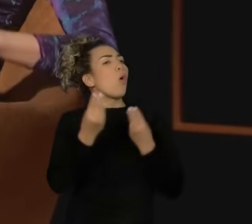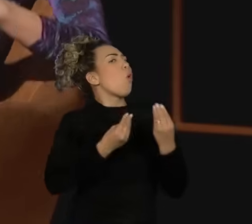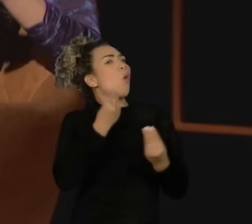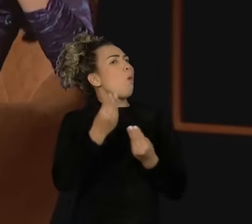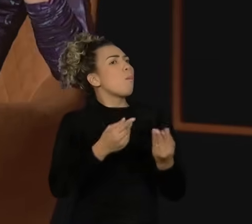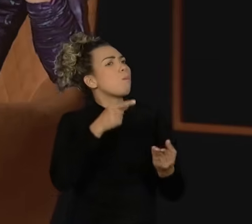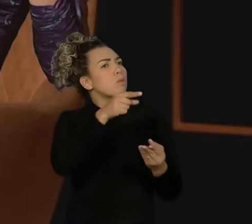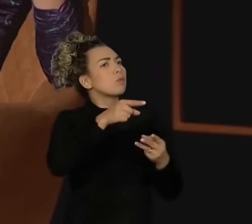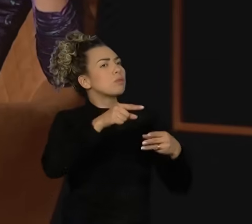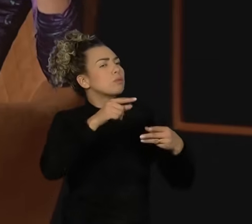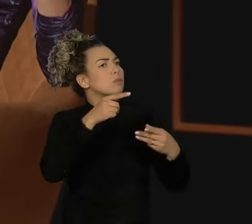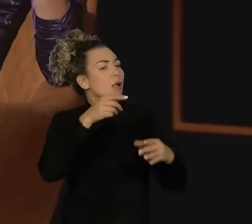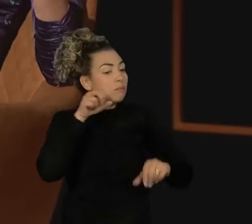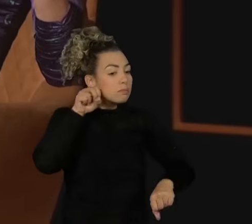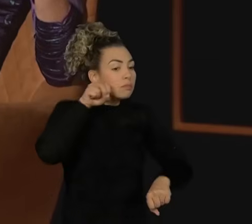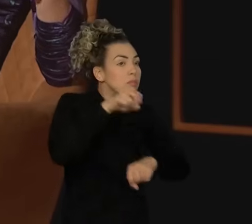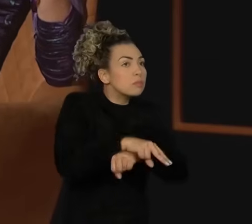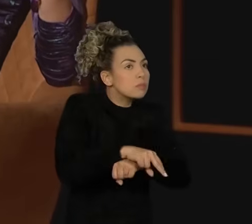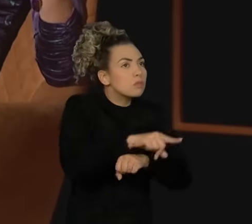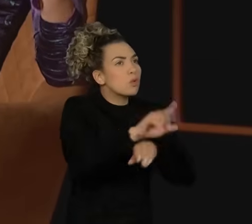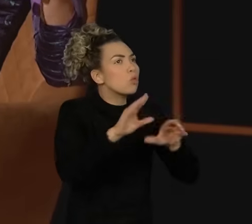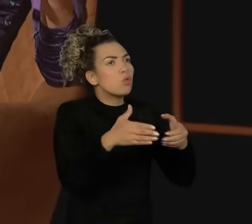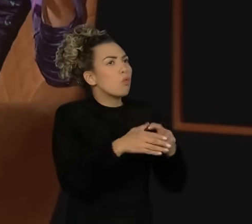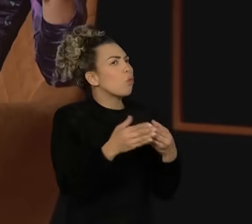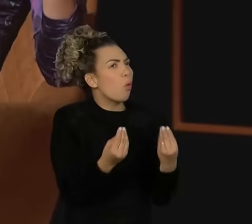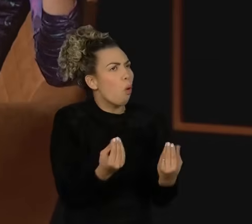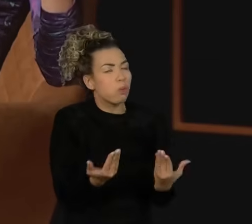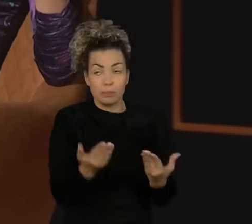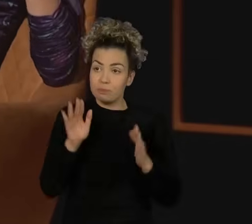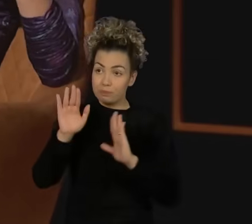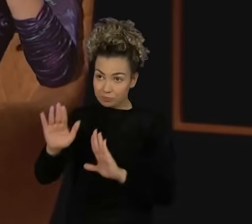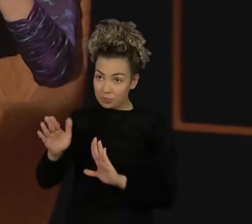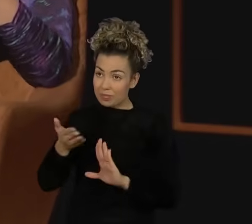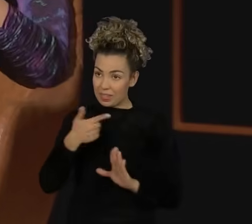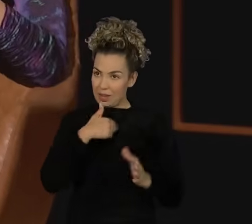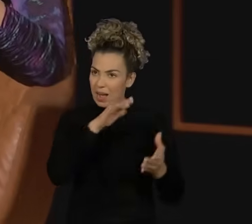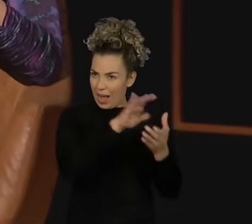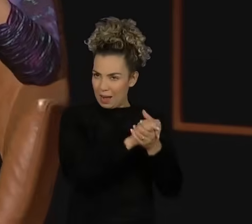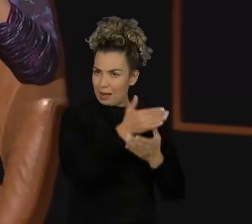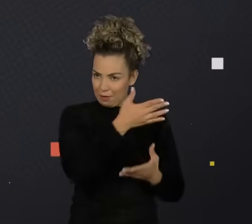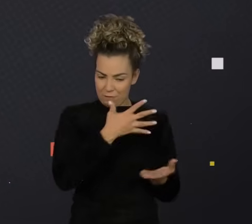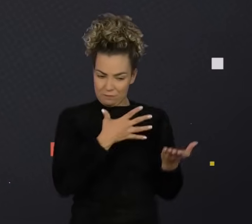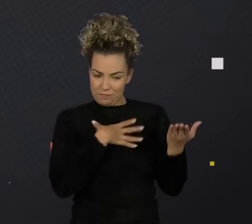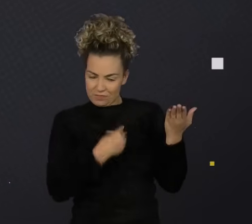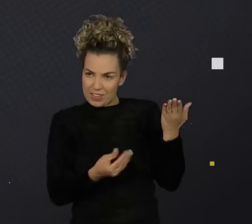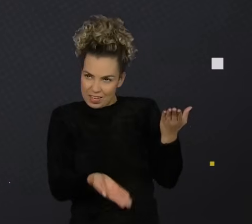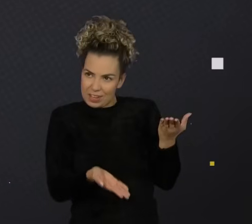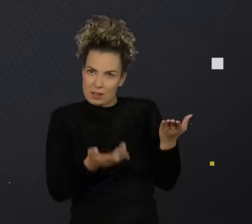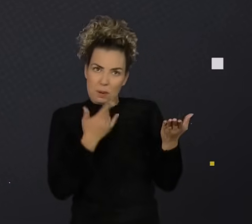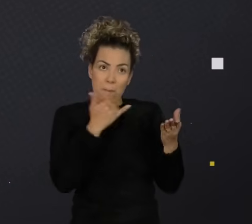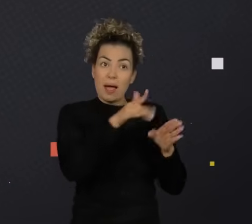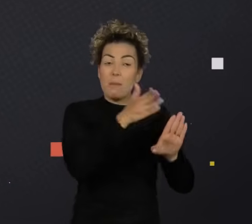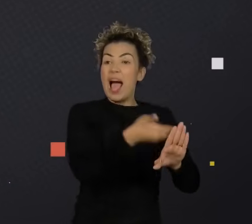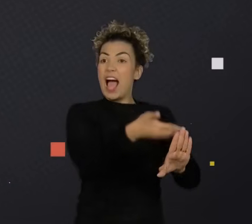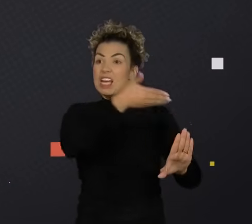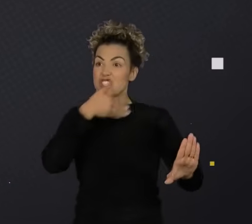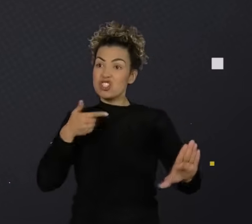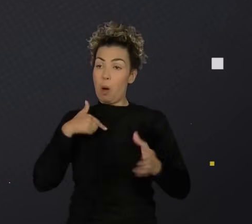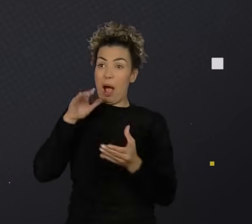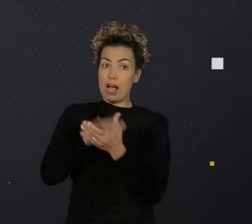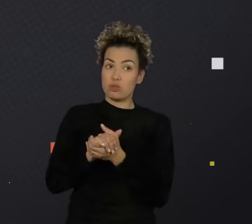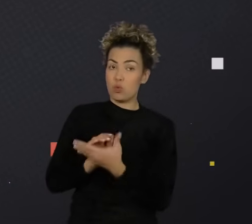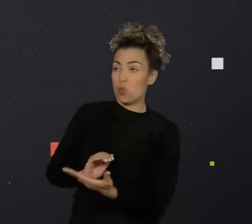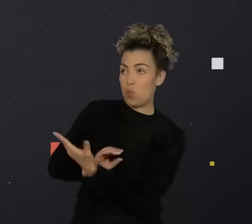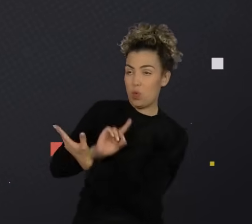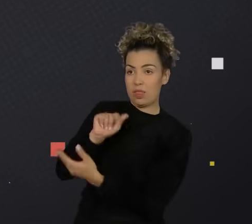seguinte, antes do casamento com o pai dos meus filhos, eu fui casada com o Daniel Alvim. Daniel Alvim é um dos atores desse